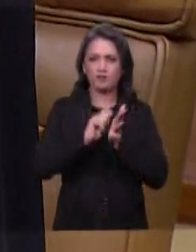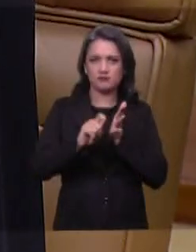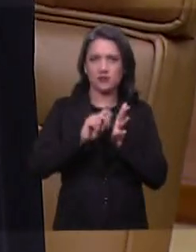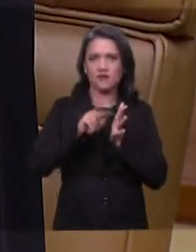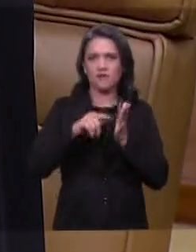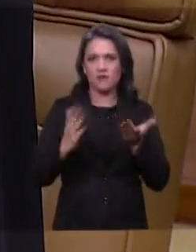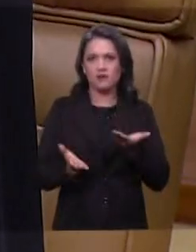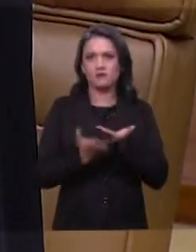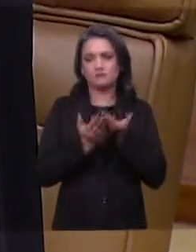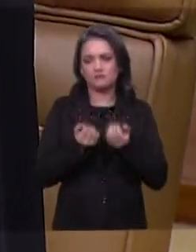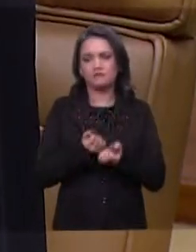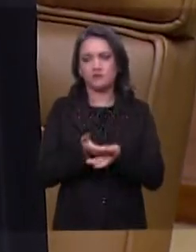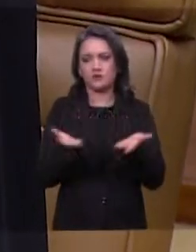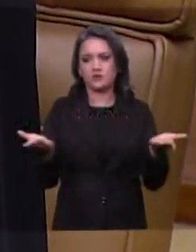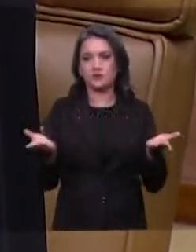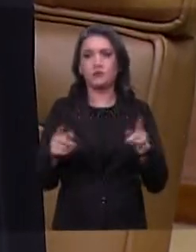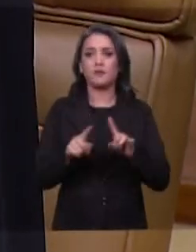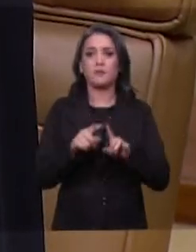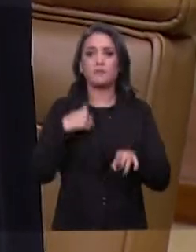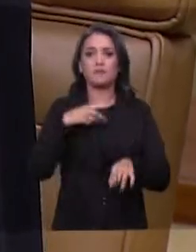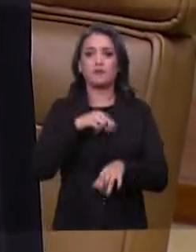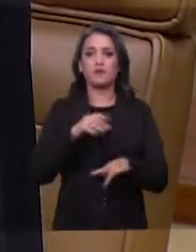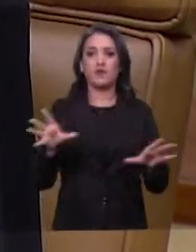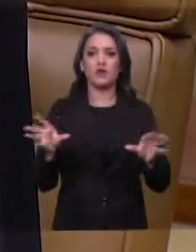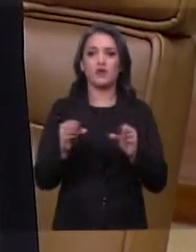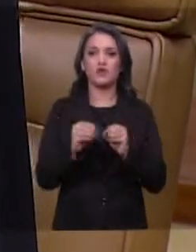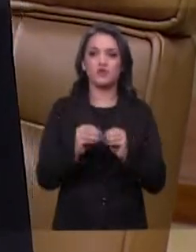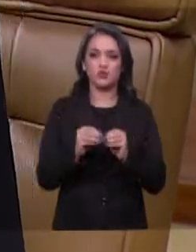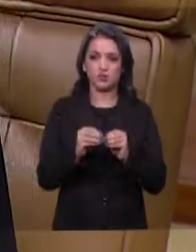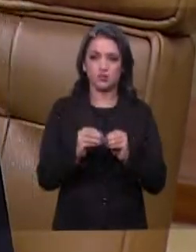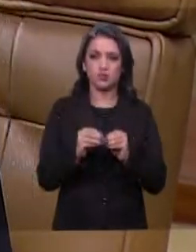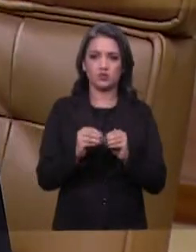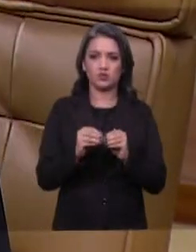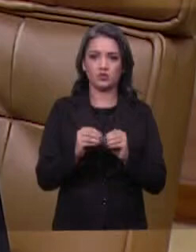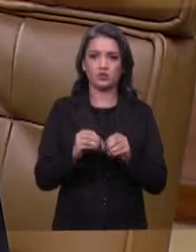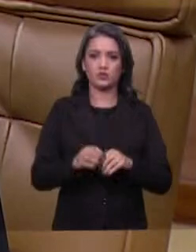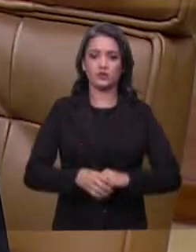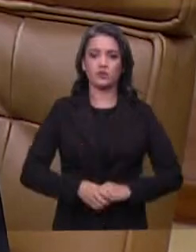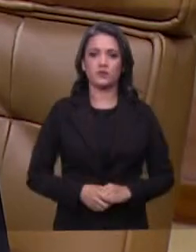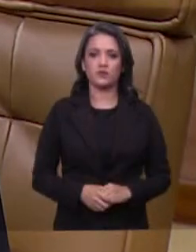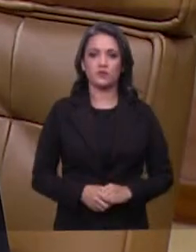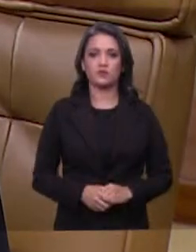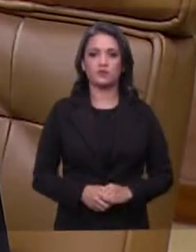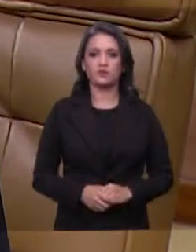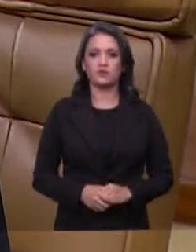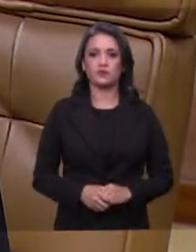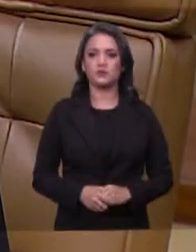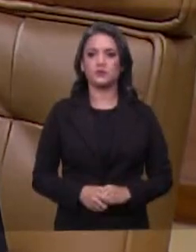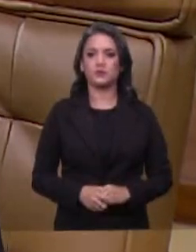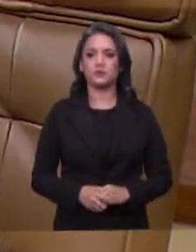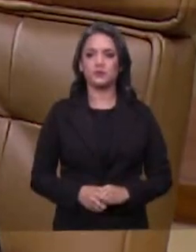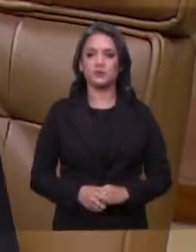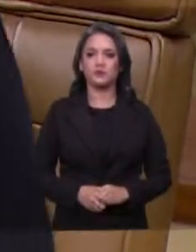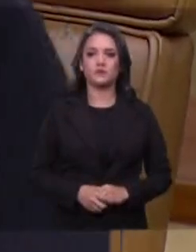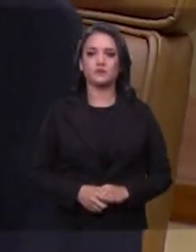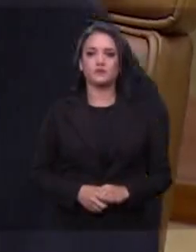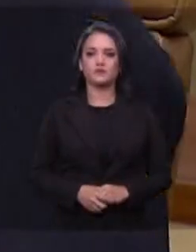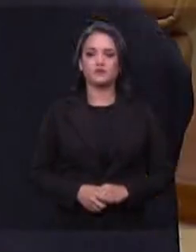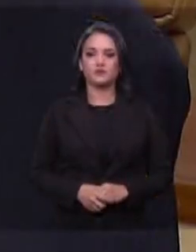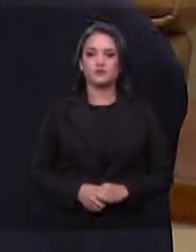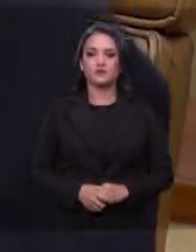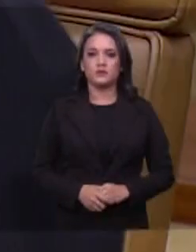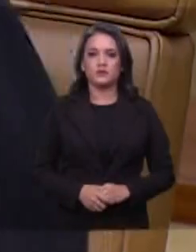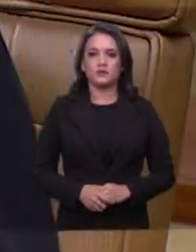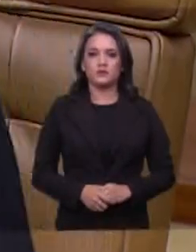ministro Cristiano Zanin senta-se à ponta da bancada direita. Tem pele branca, cabelos castanhos, lisos, rareados,